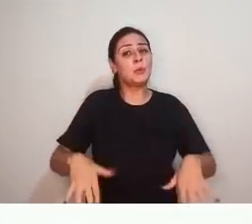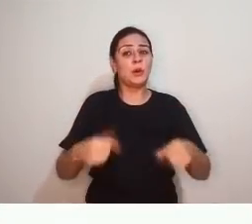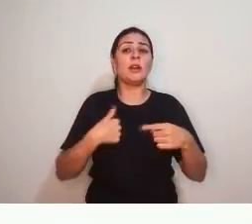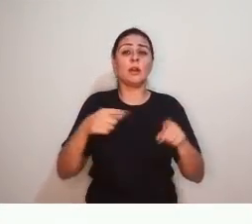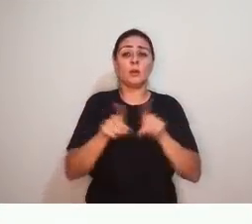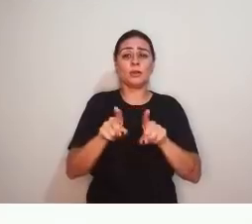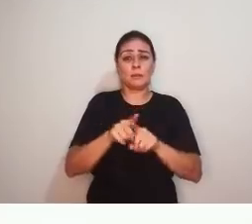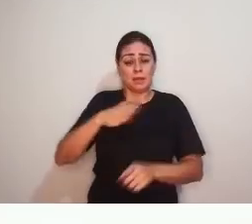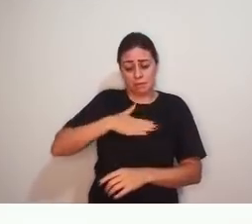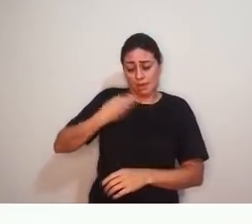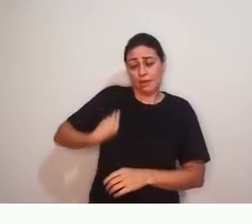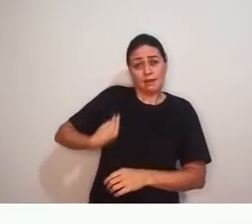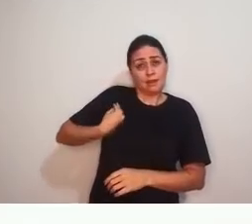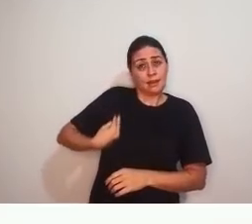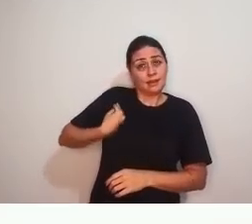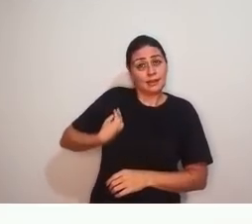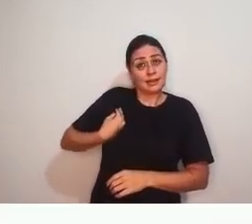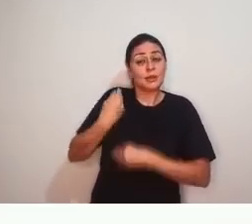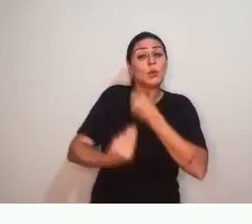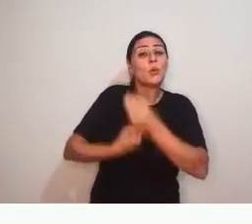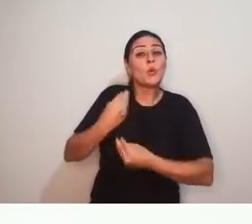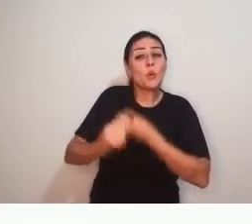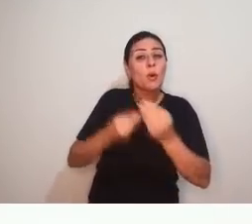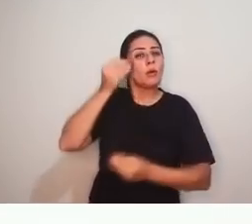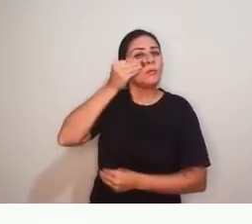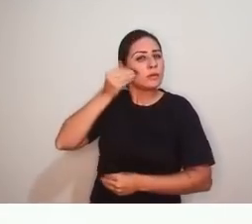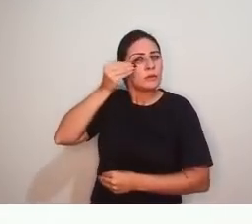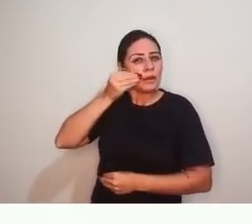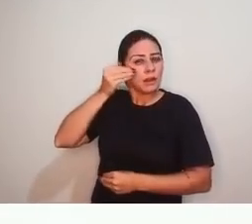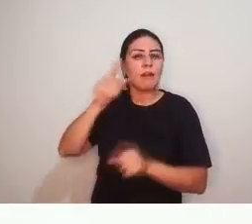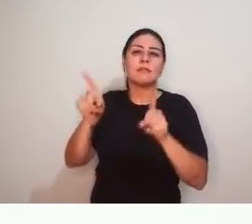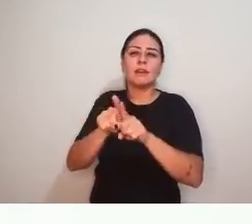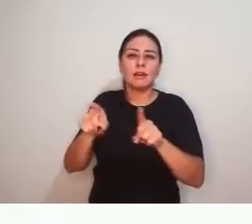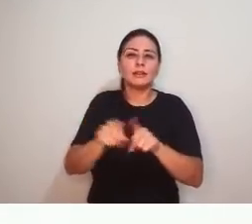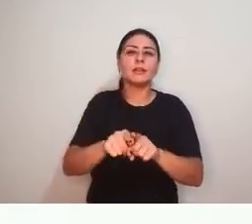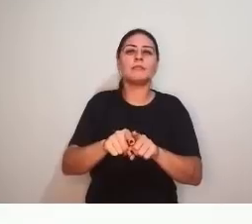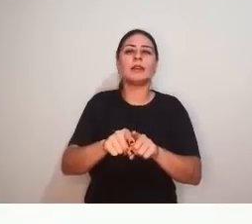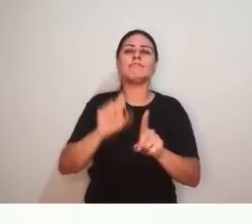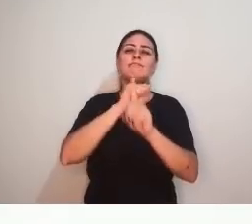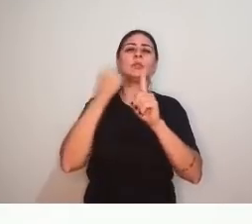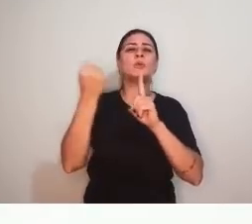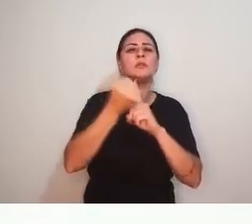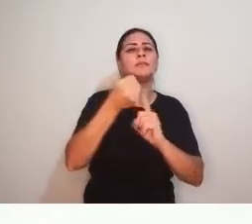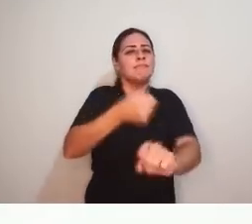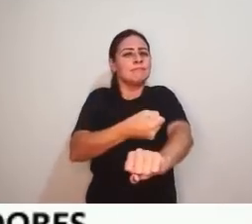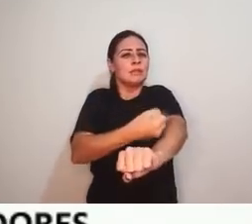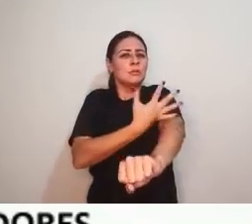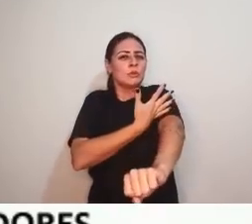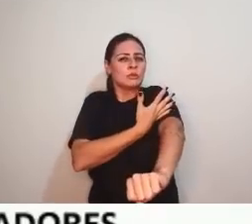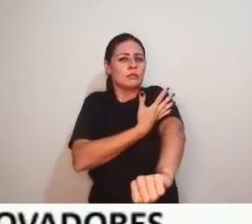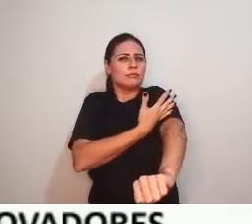seja, do conhecimento que eu trago da minha própria realidade e também as minhas questões